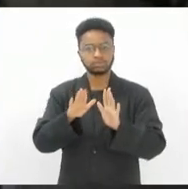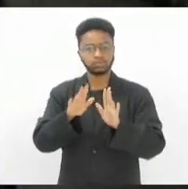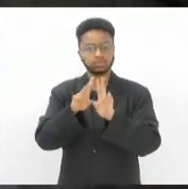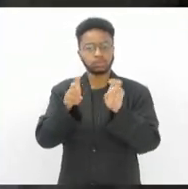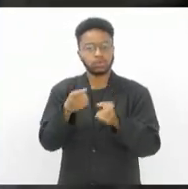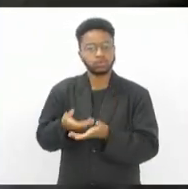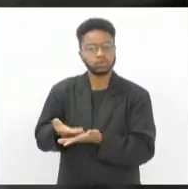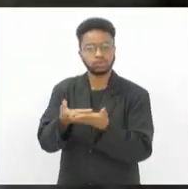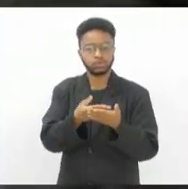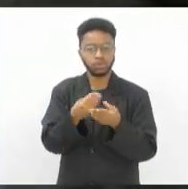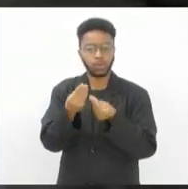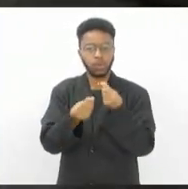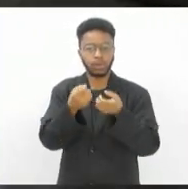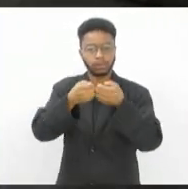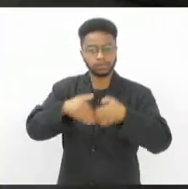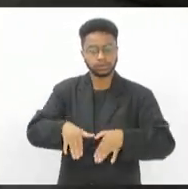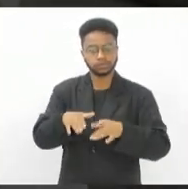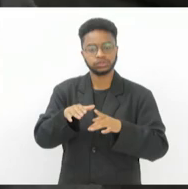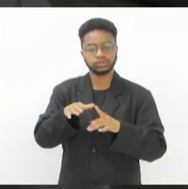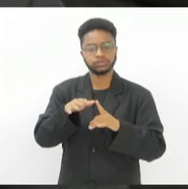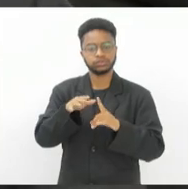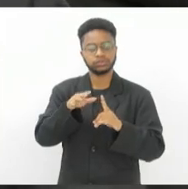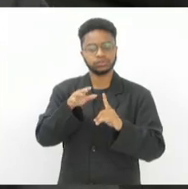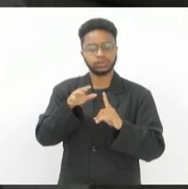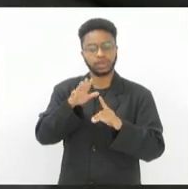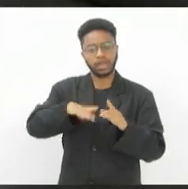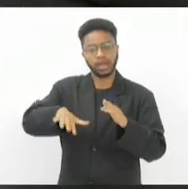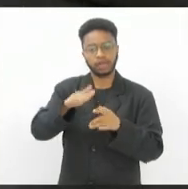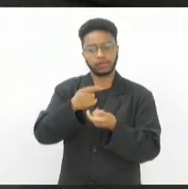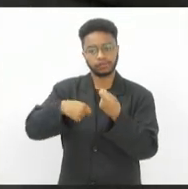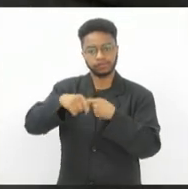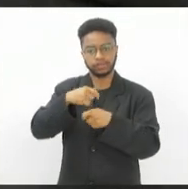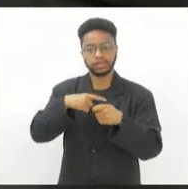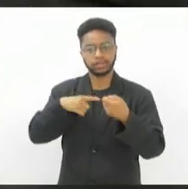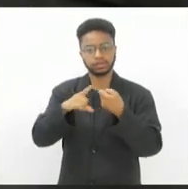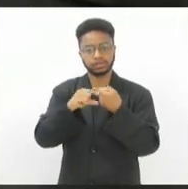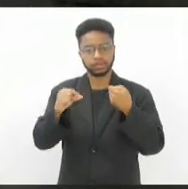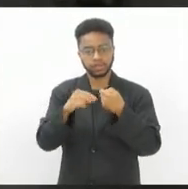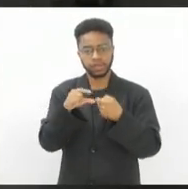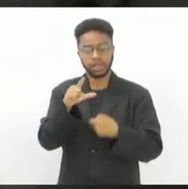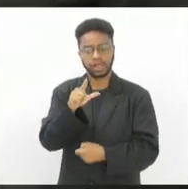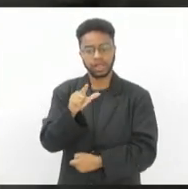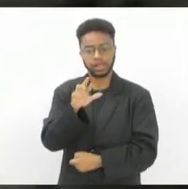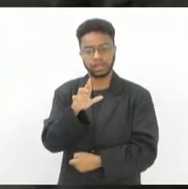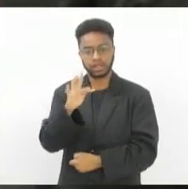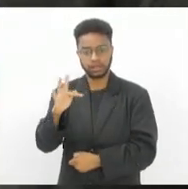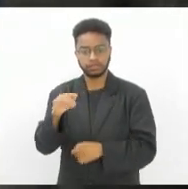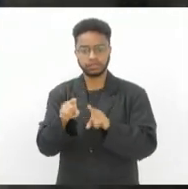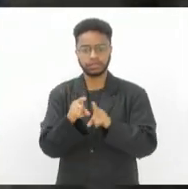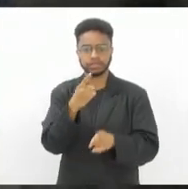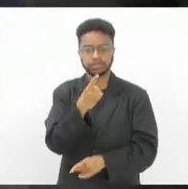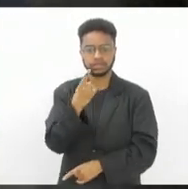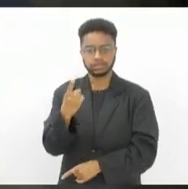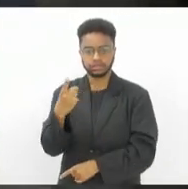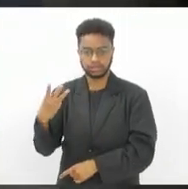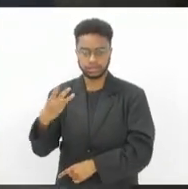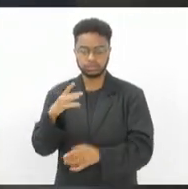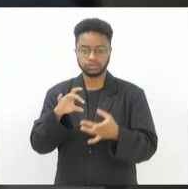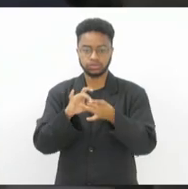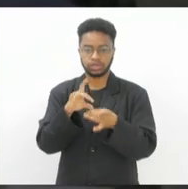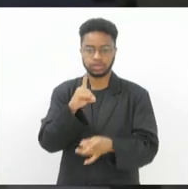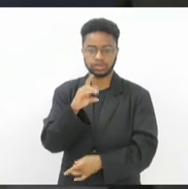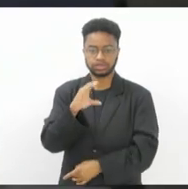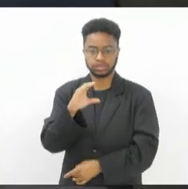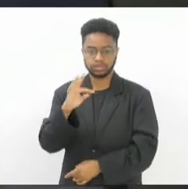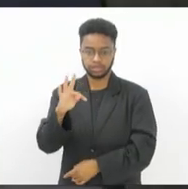impacto econômico-financeiro que são previstos pelo artigo 14 da LRF e 113 do ADCT. E